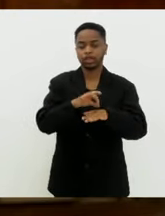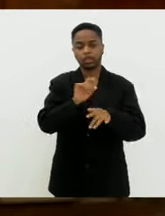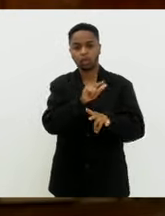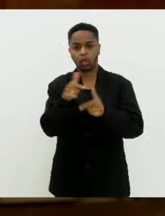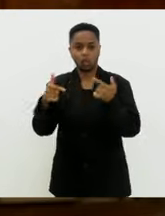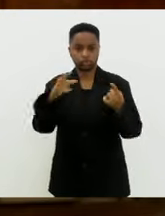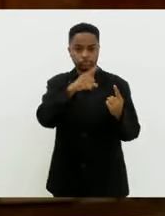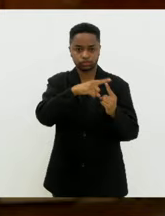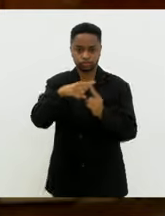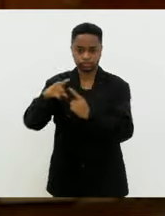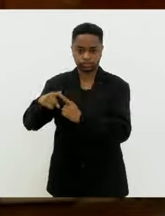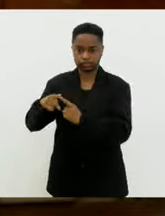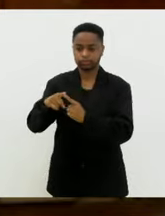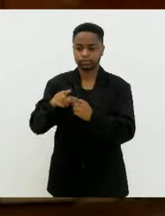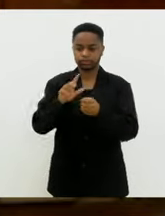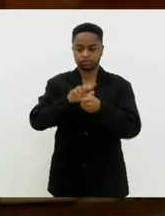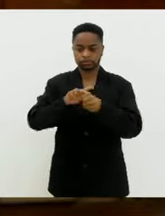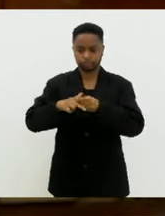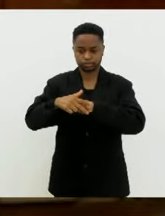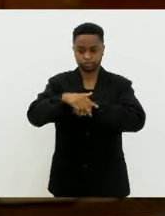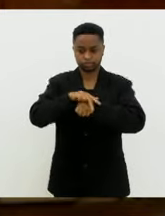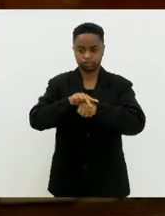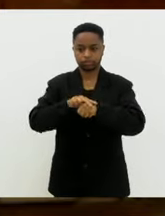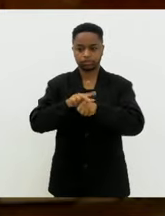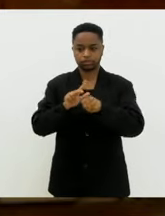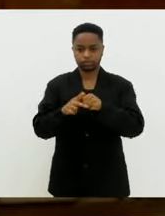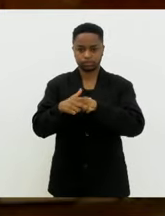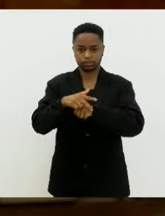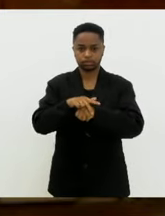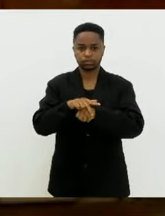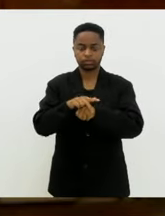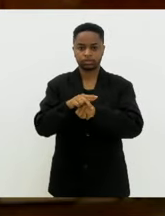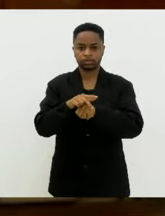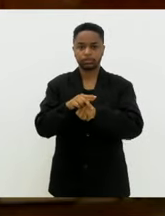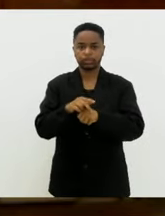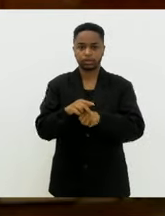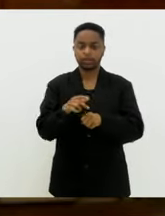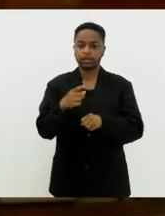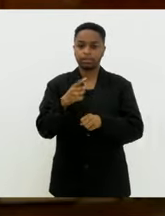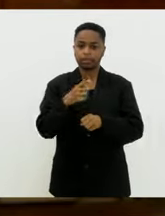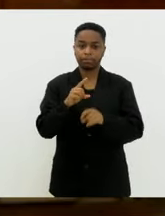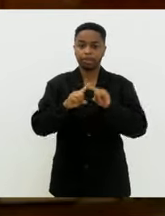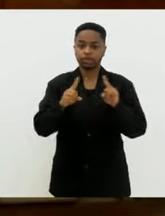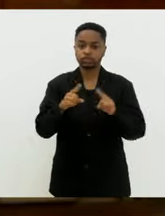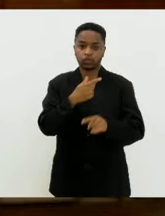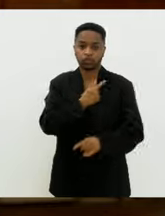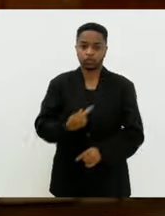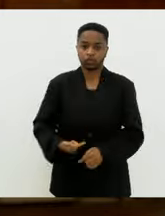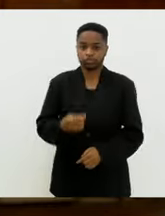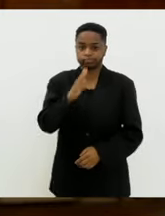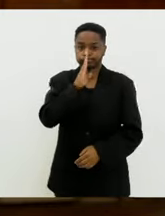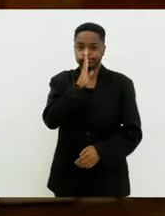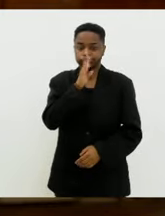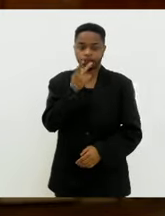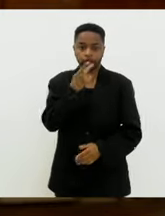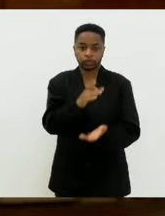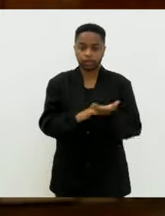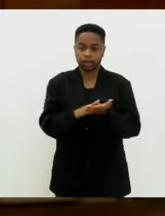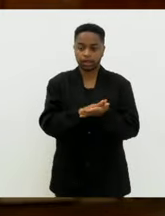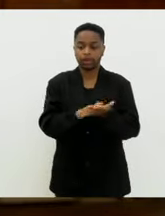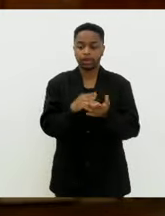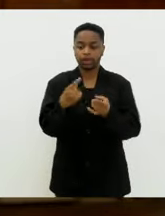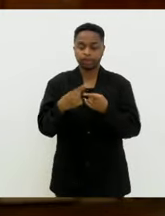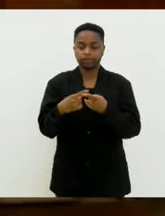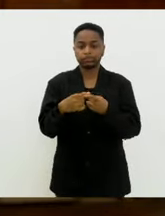e a gente não vê uma só palavra do governador aqui no dia de hoje. Isso me preocupou muito porque os dados